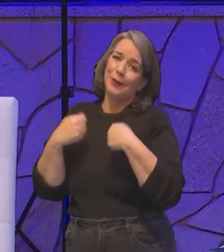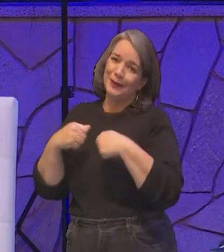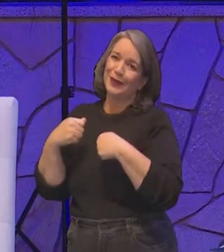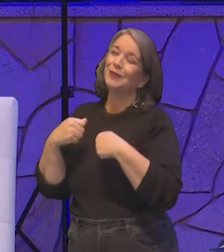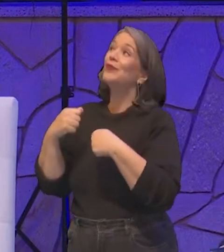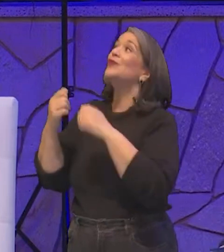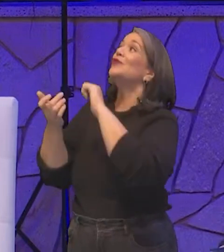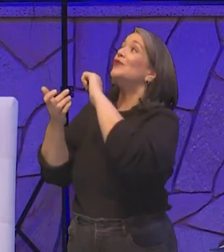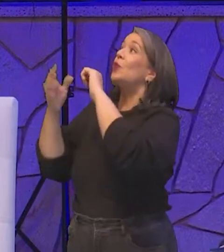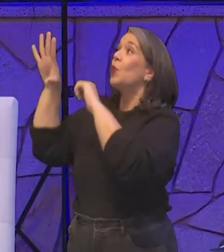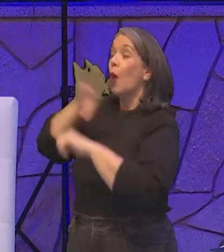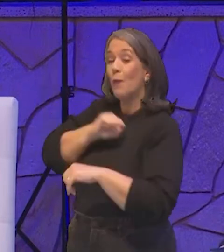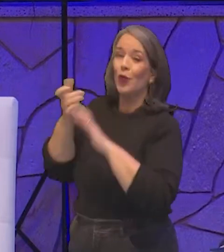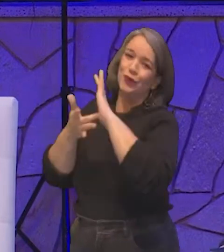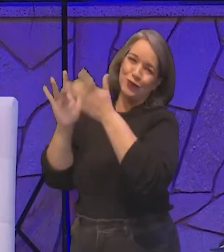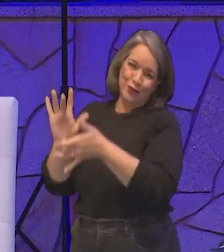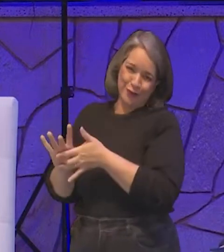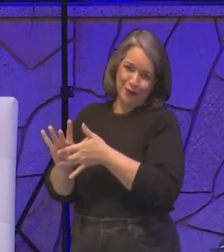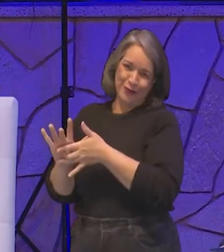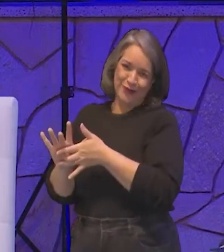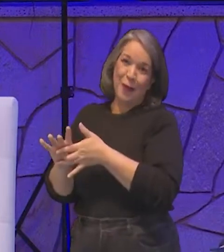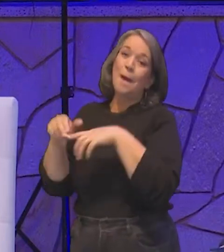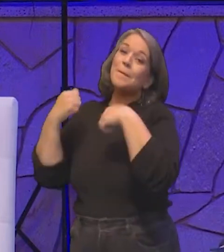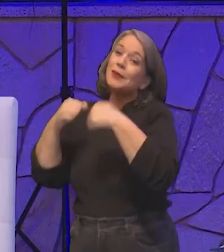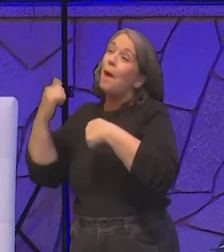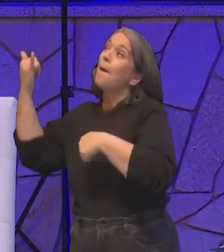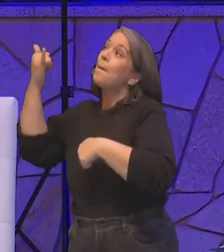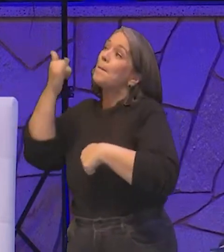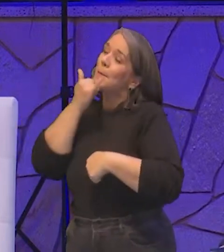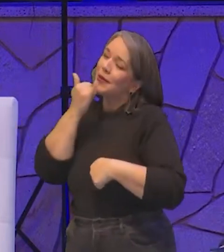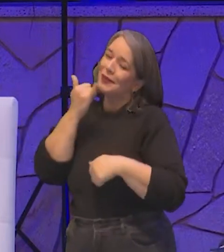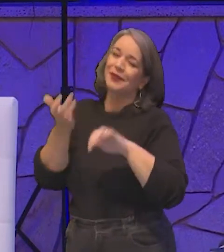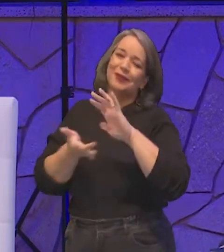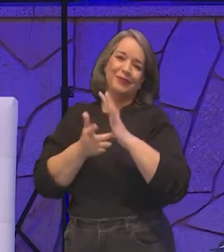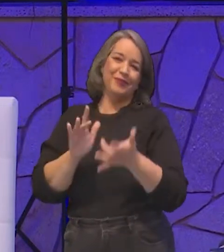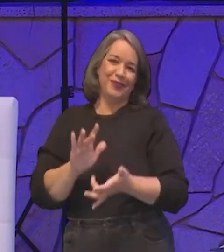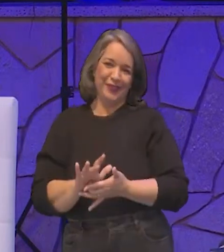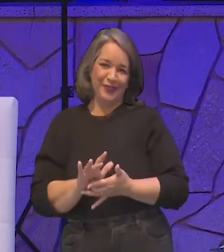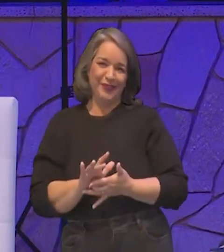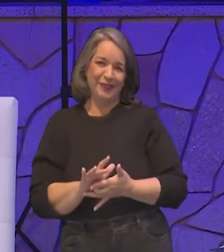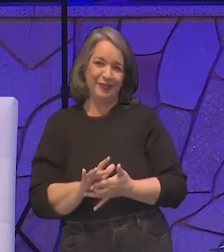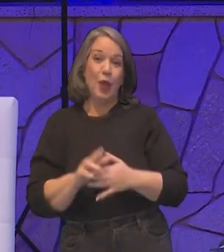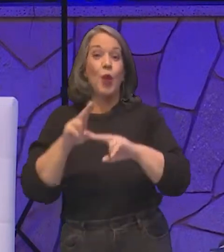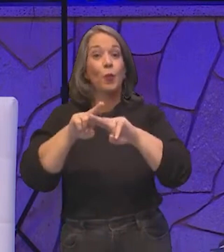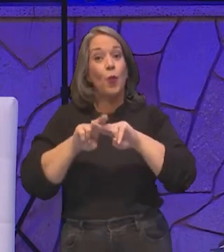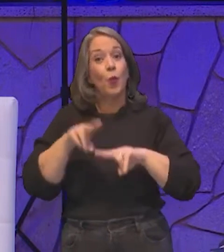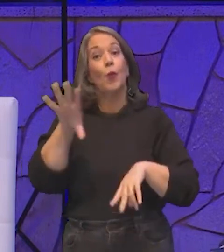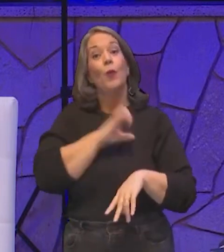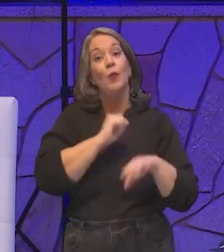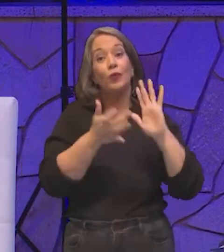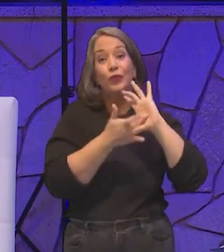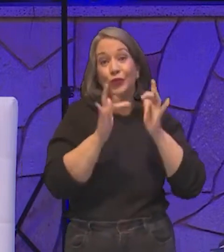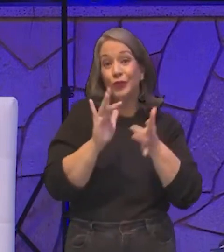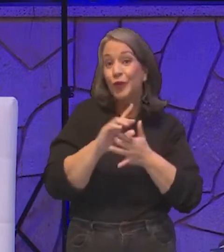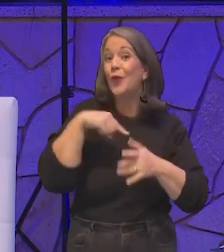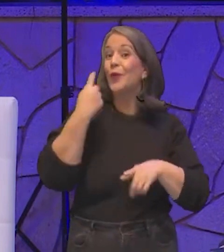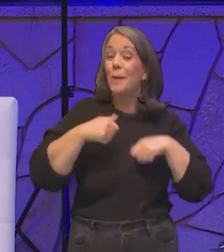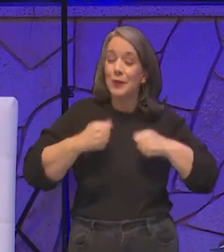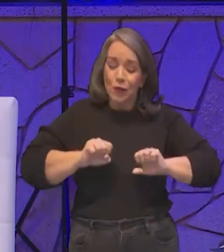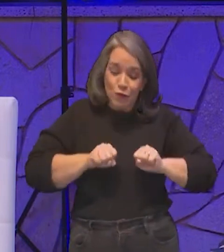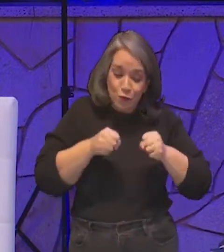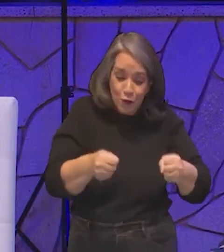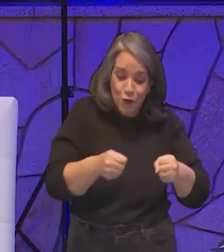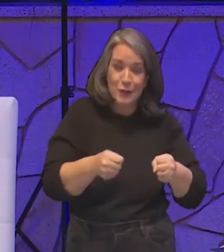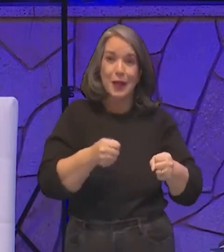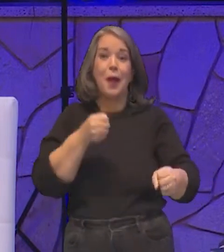É esse amor que deve nos fazer buscar mais e mais as Escrituras e o Deus da palavra, para que o